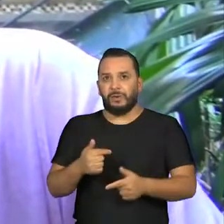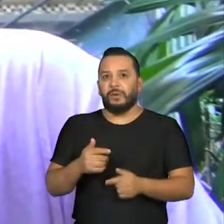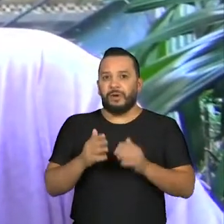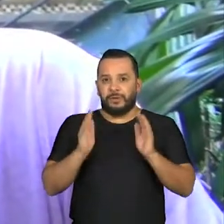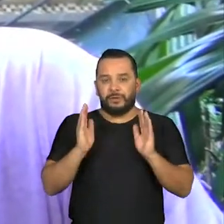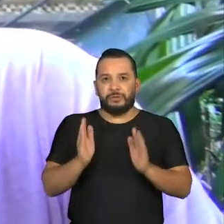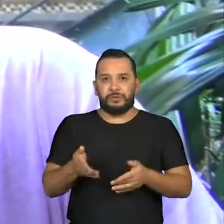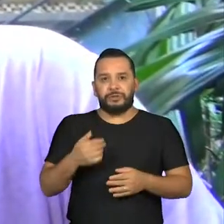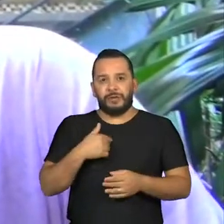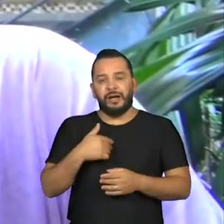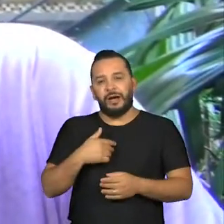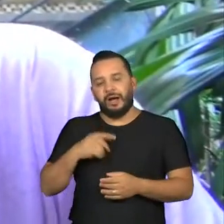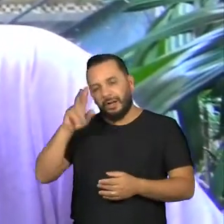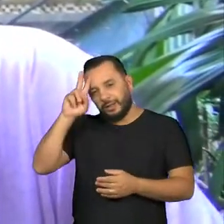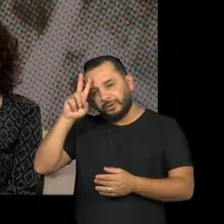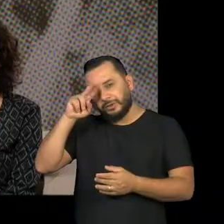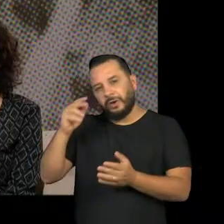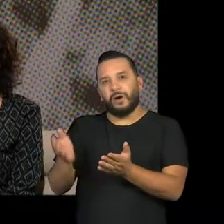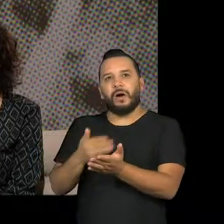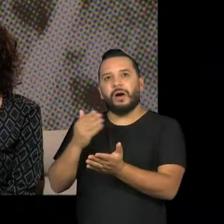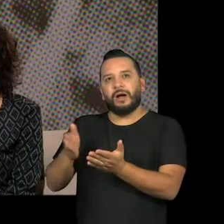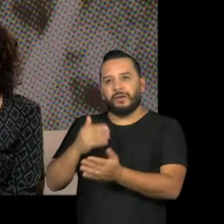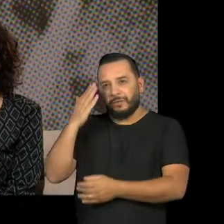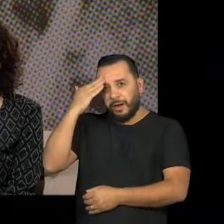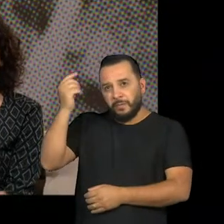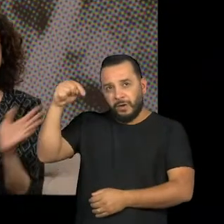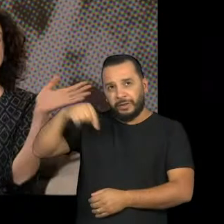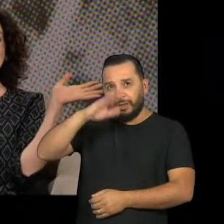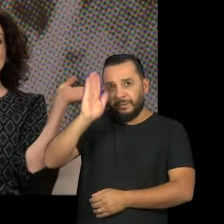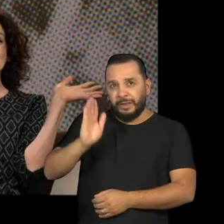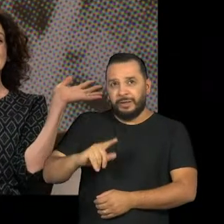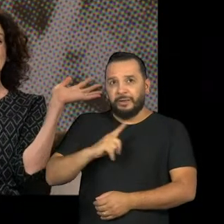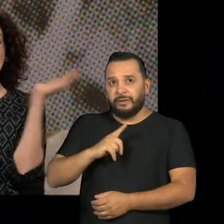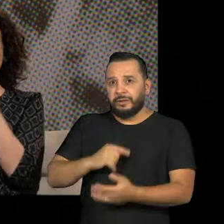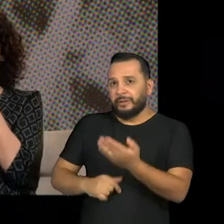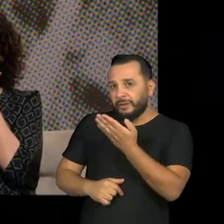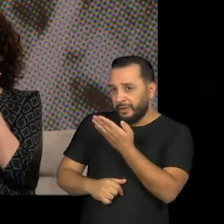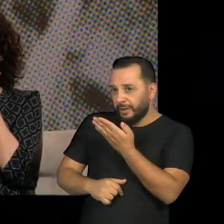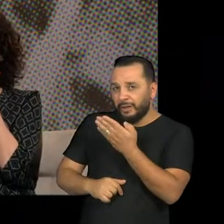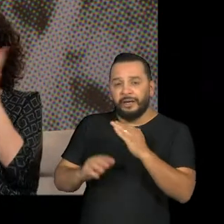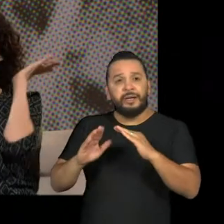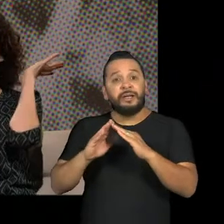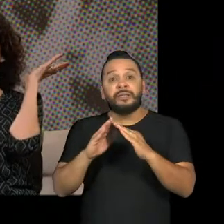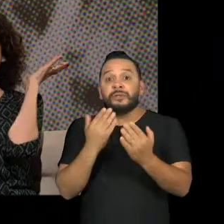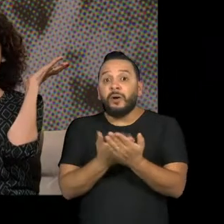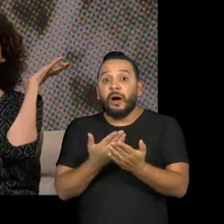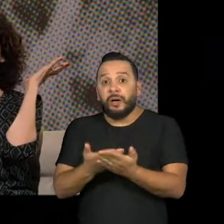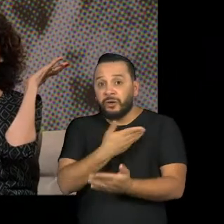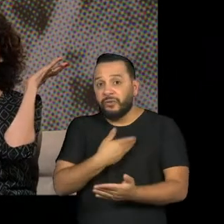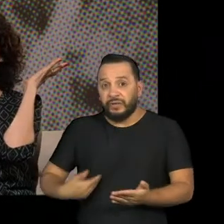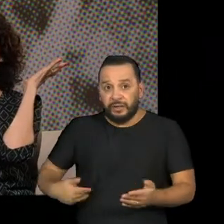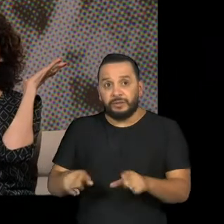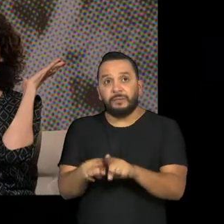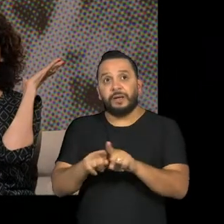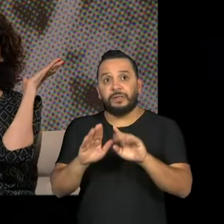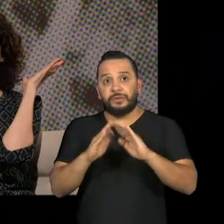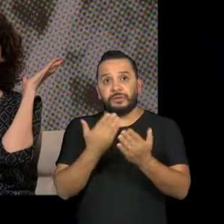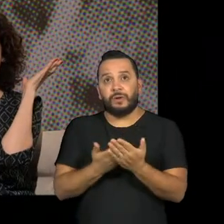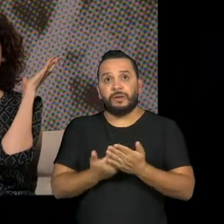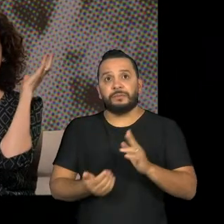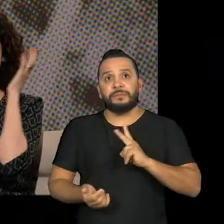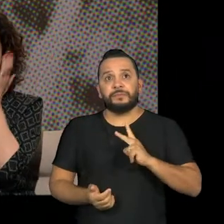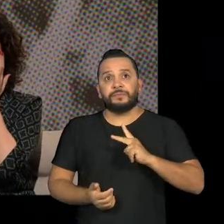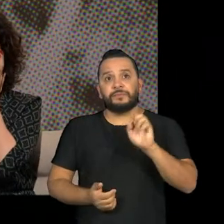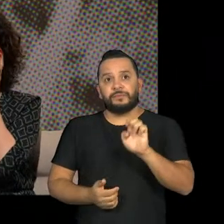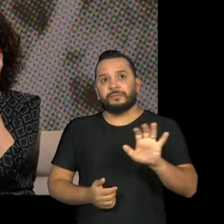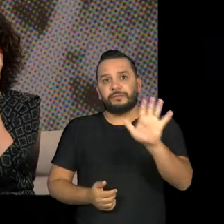repertório dos clássicos brasileiros, né? E a gente apresentava esse repertório nas escolas públicas e privadas de todo o estado